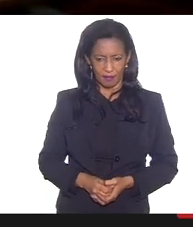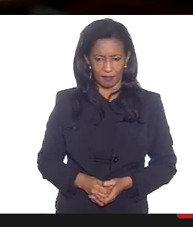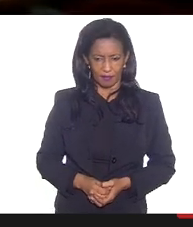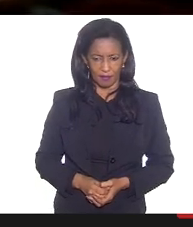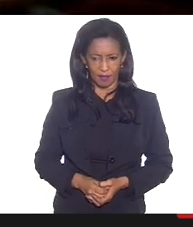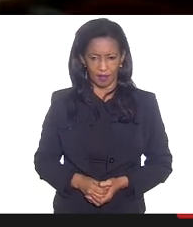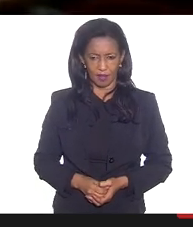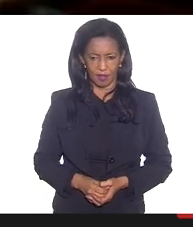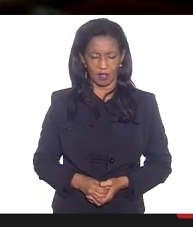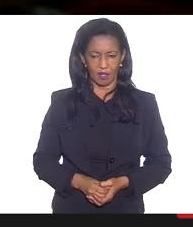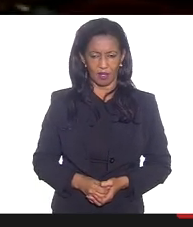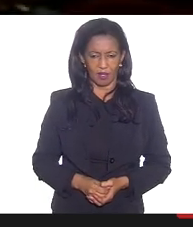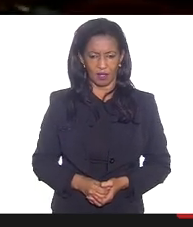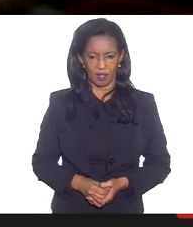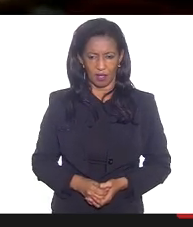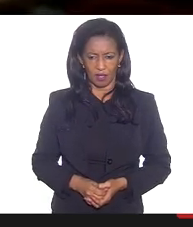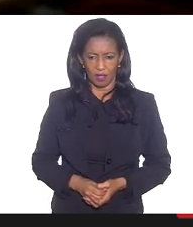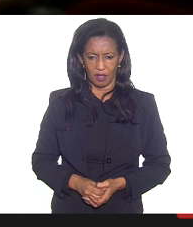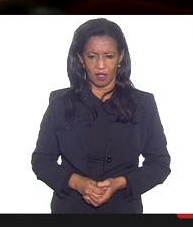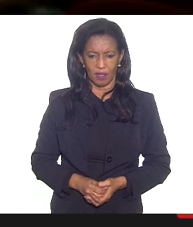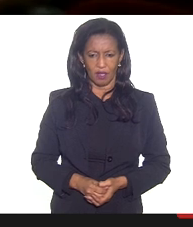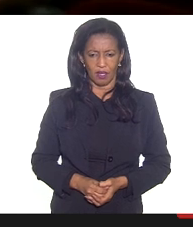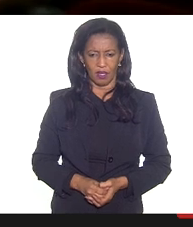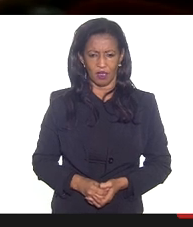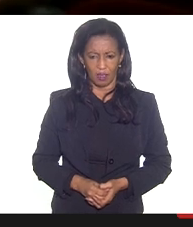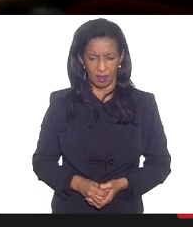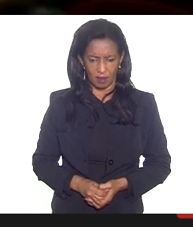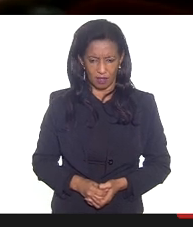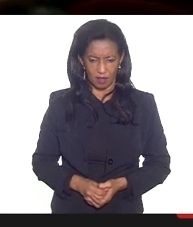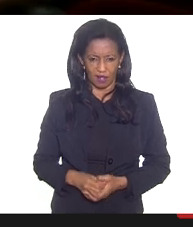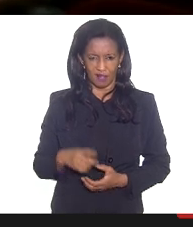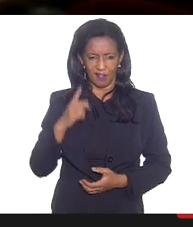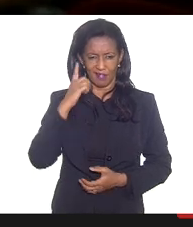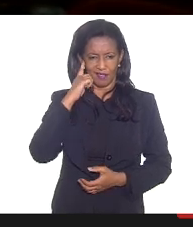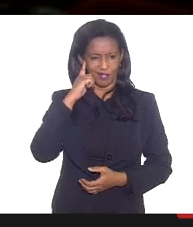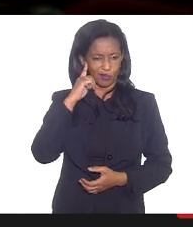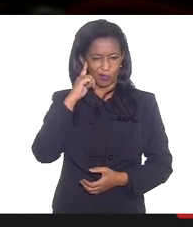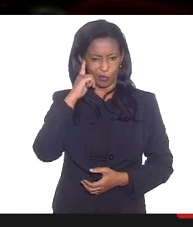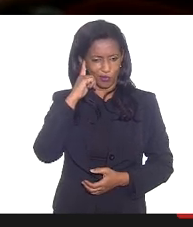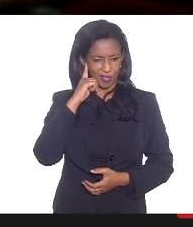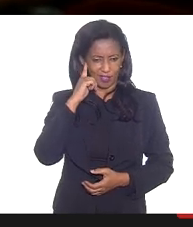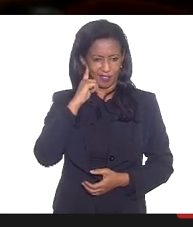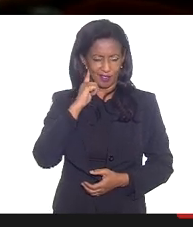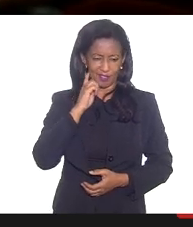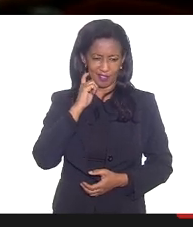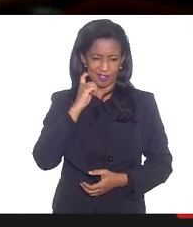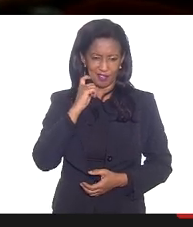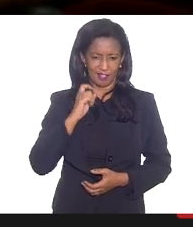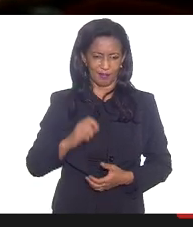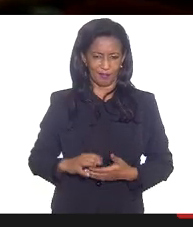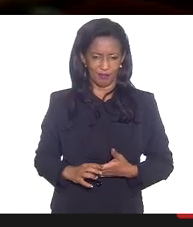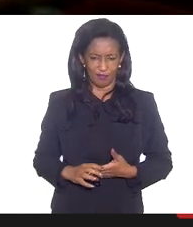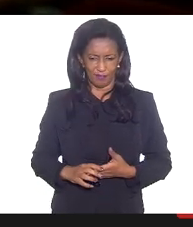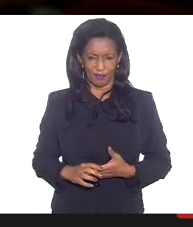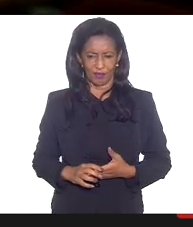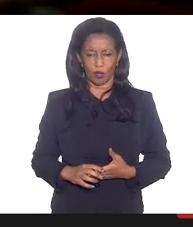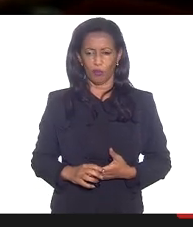os presentes. Né? Sou jornalista, sou matemática, né? Estou à frente da